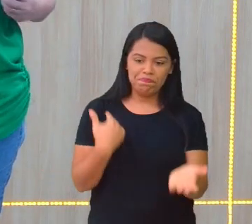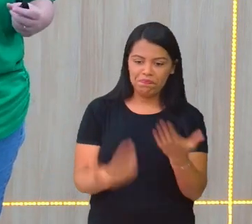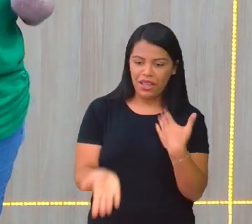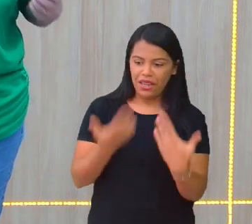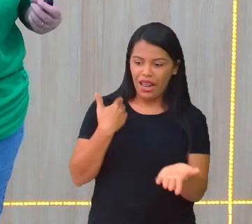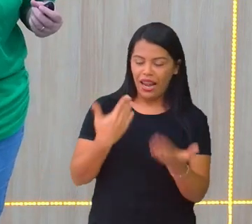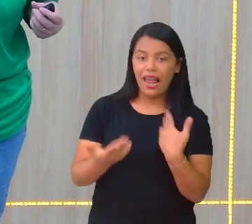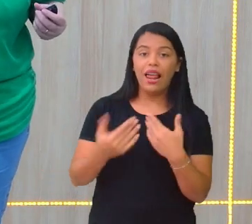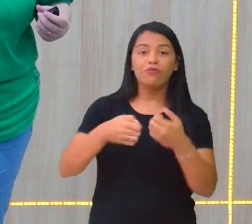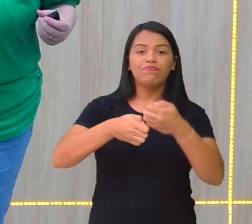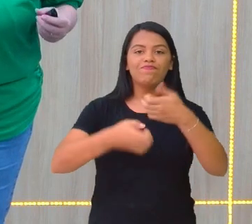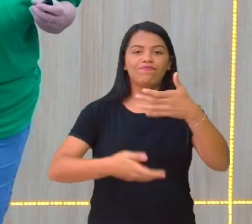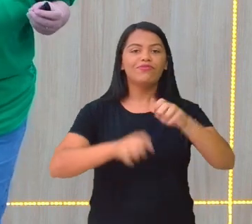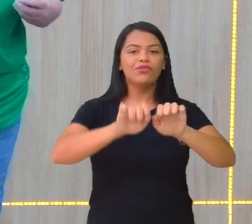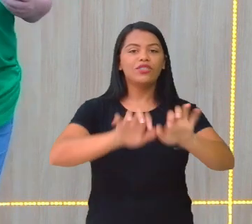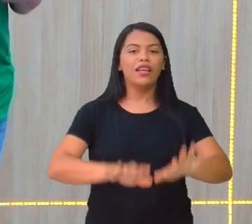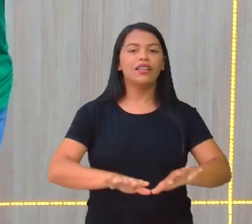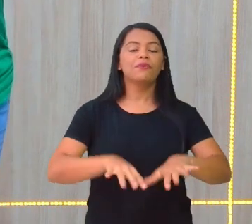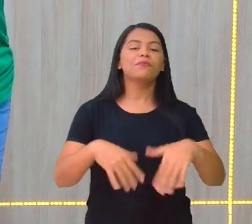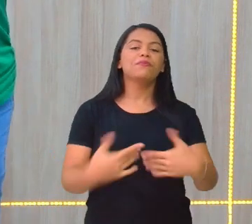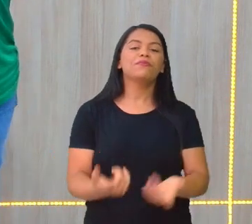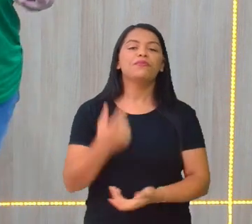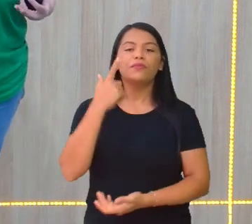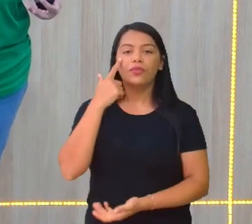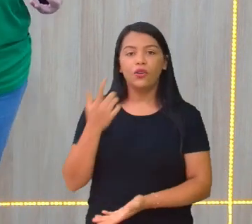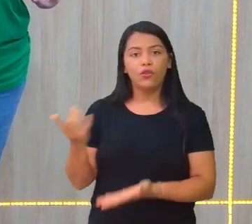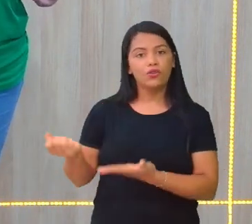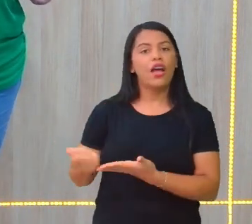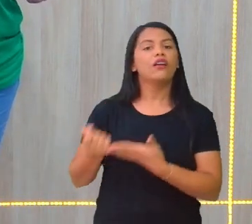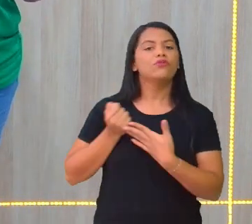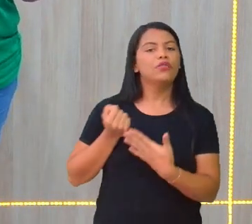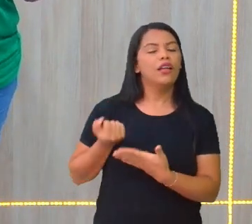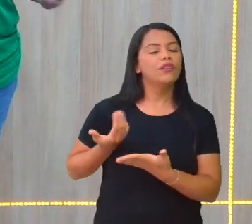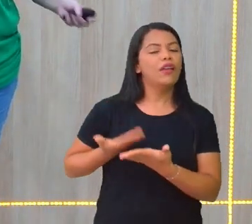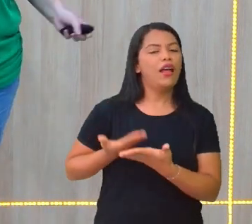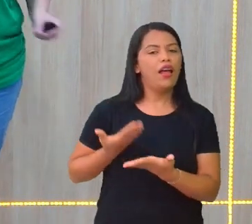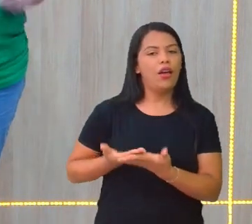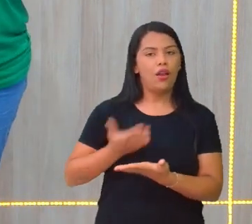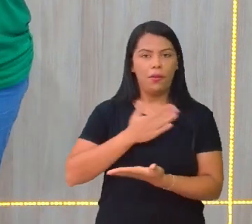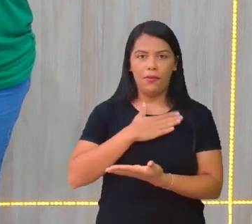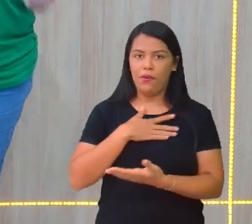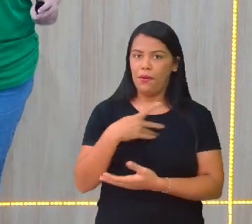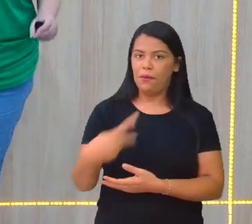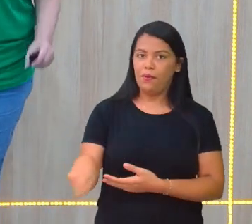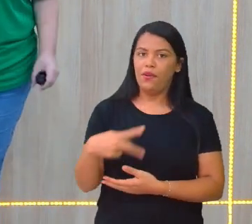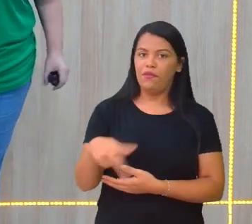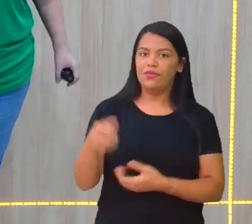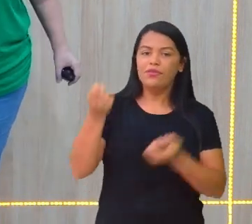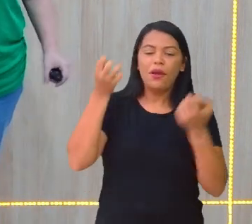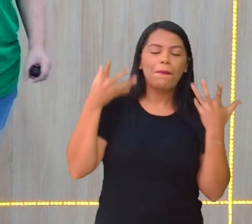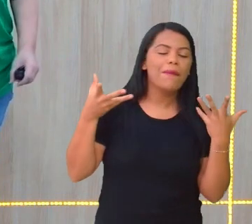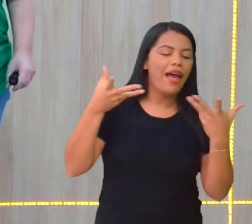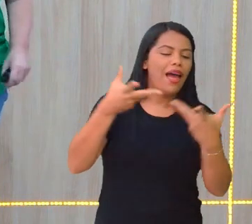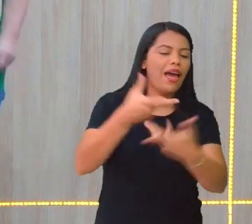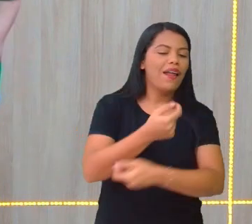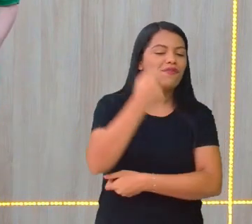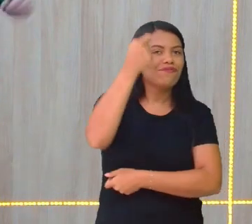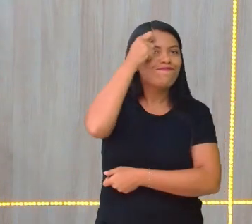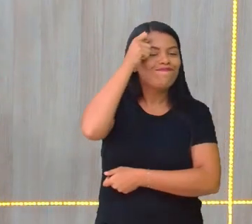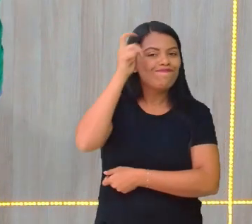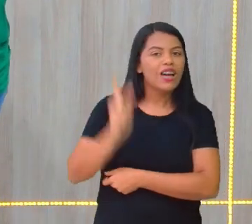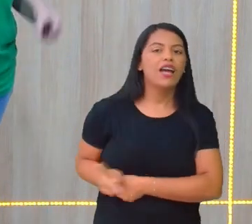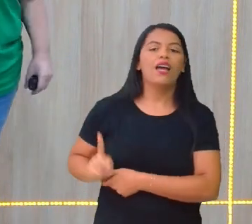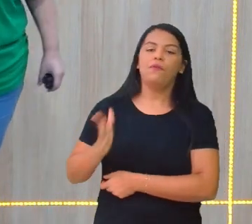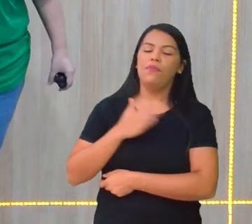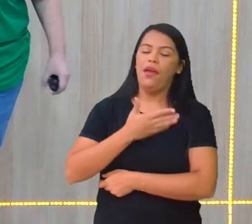E aqui hoje, né? Ajudando na minha aula, uma professora brilhante, minha colega de matemática, a